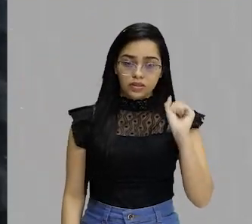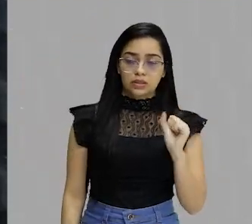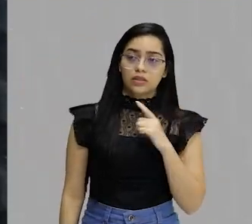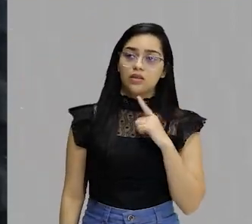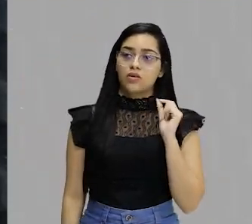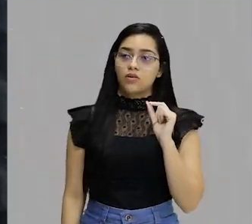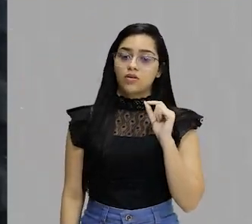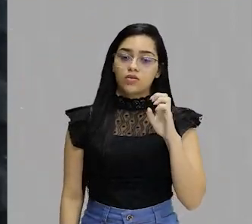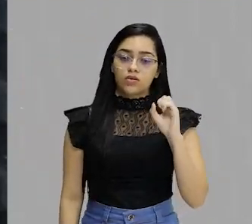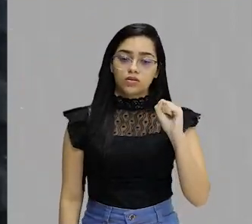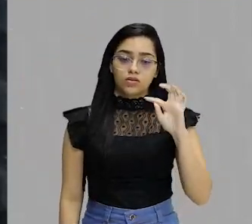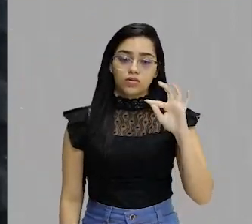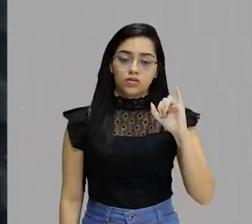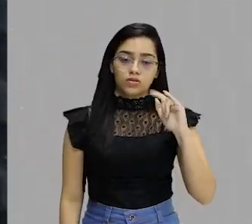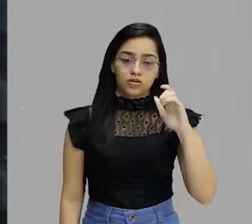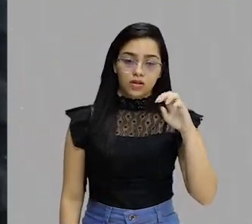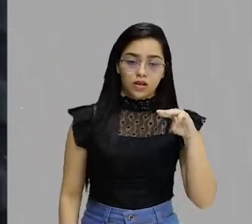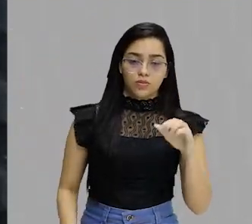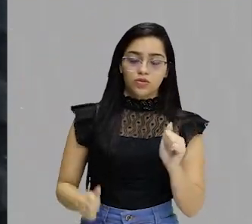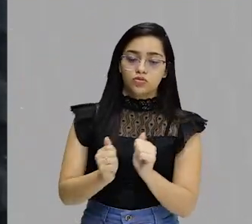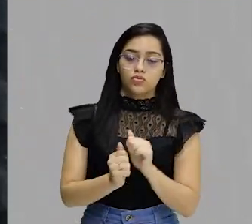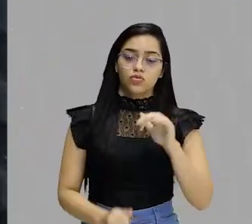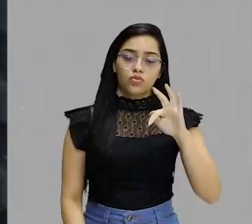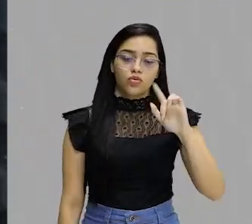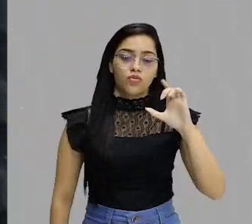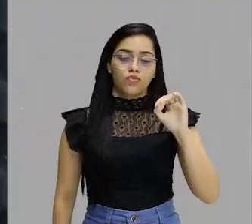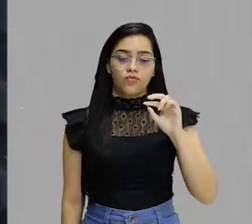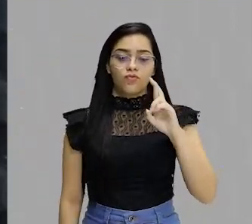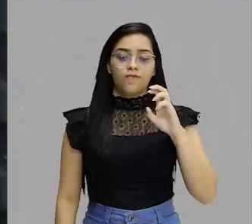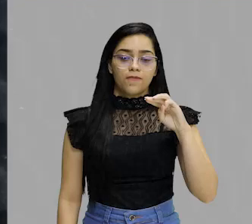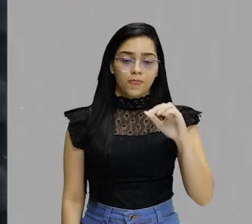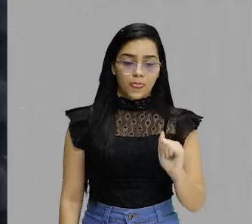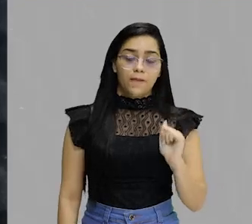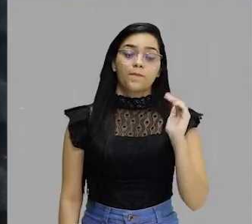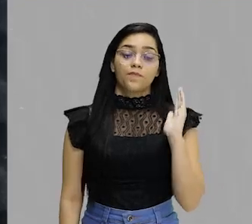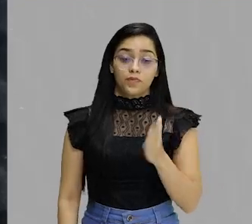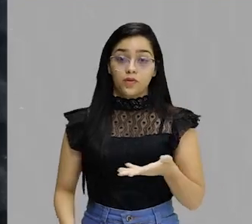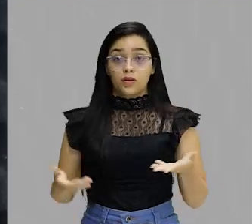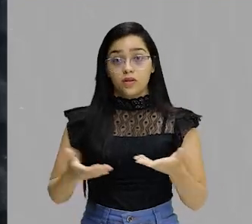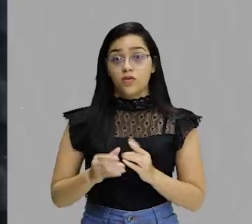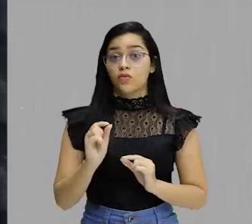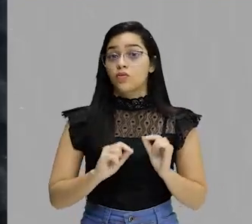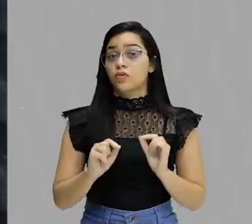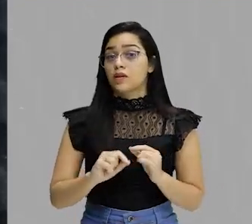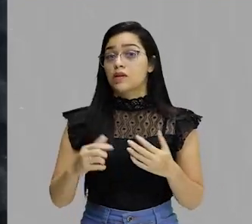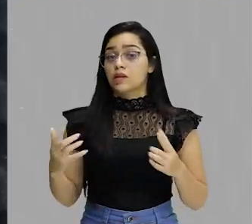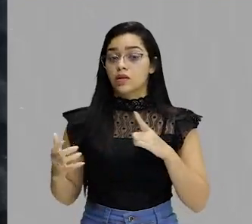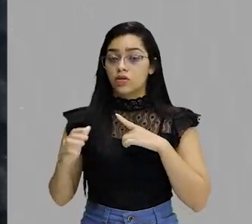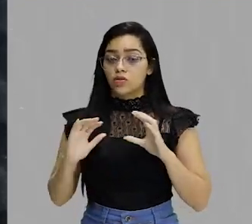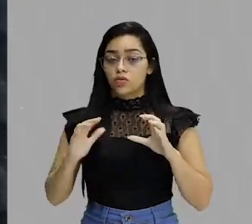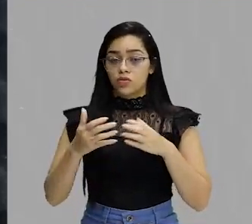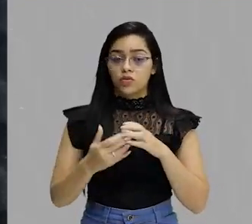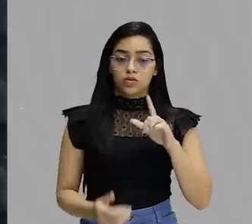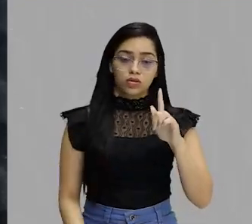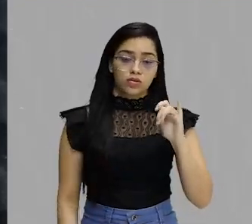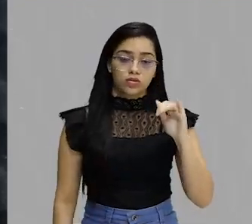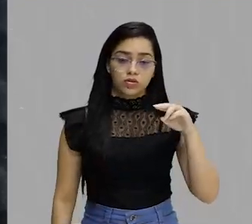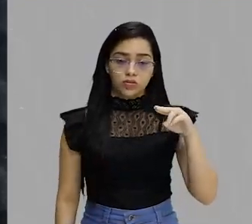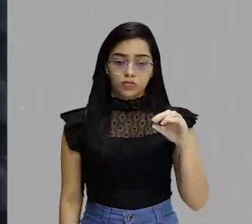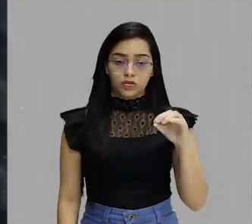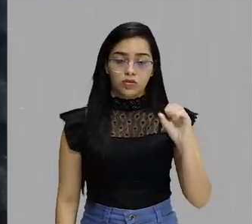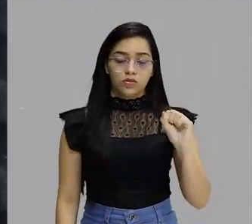do xilema e do floema. E aí nós vamos agora para o grupo das